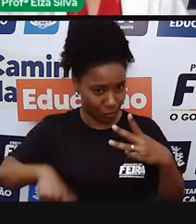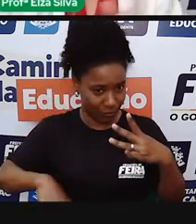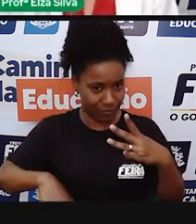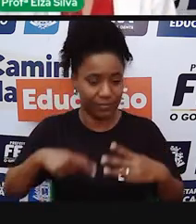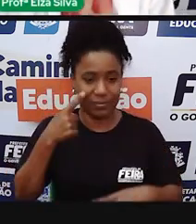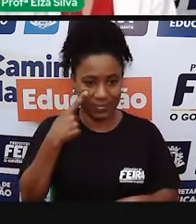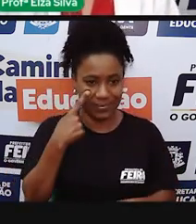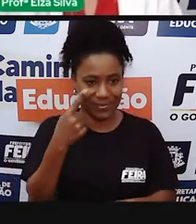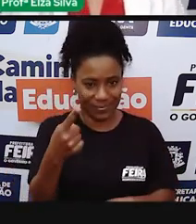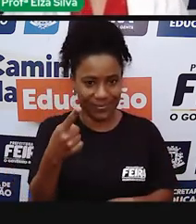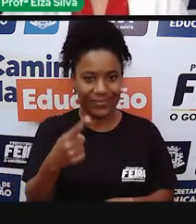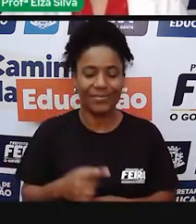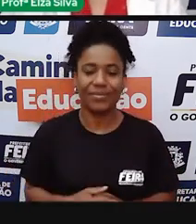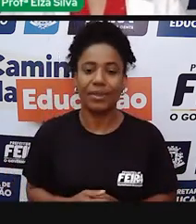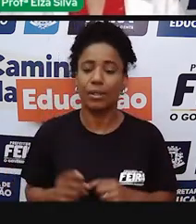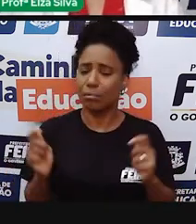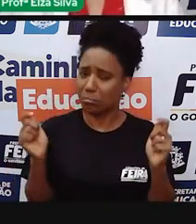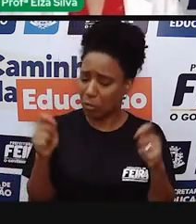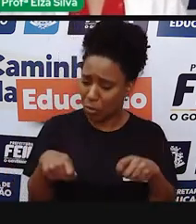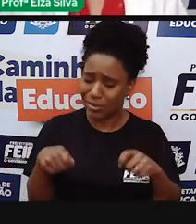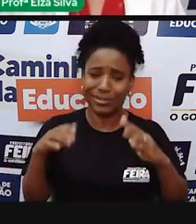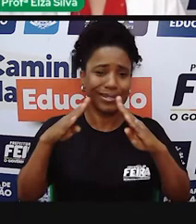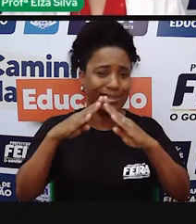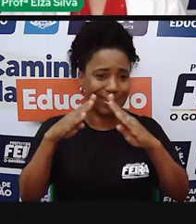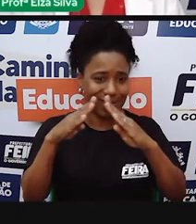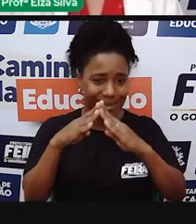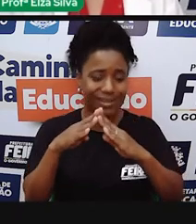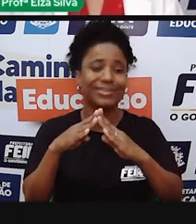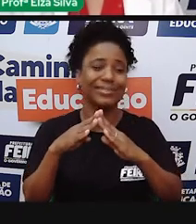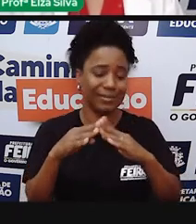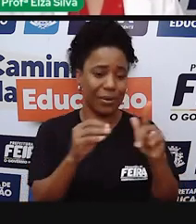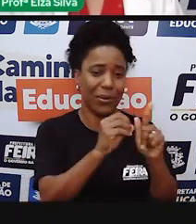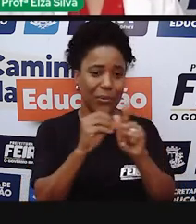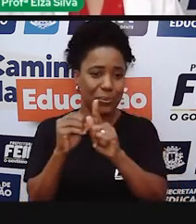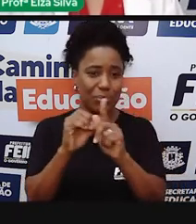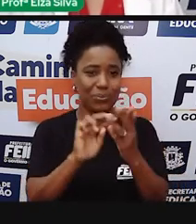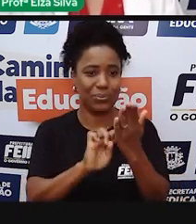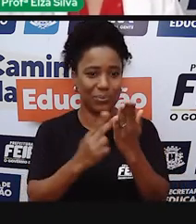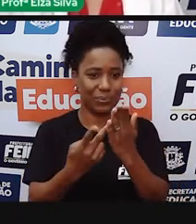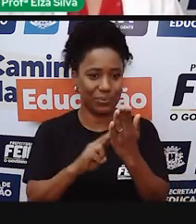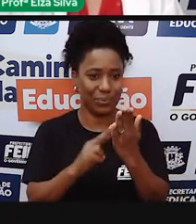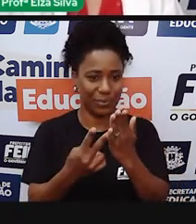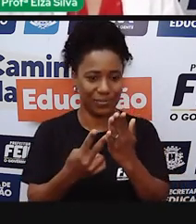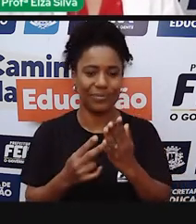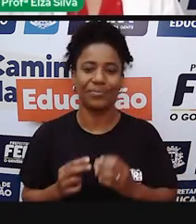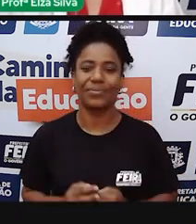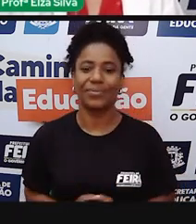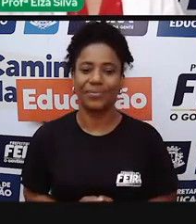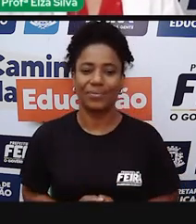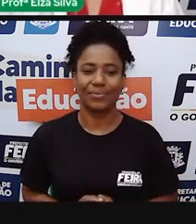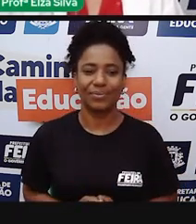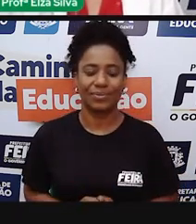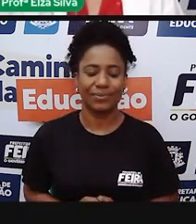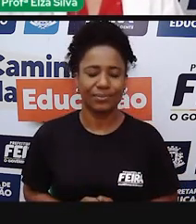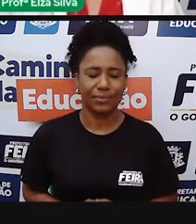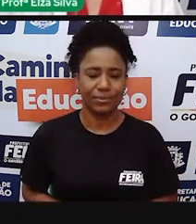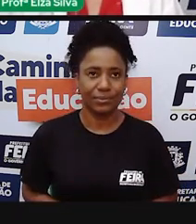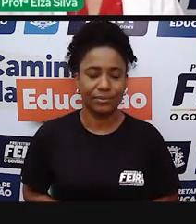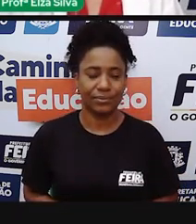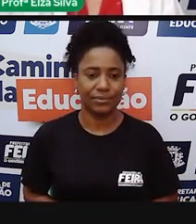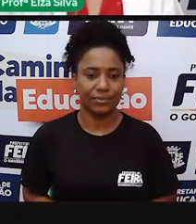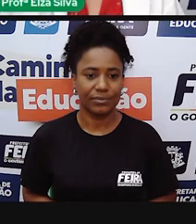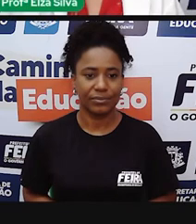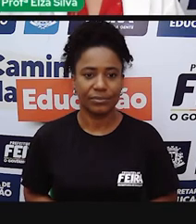e vocês podem fazer esse exercício em casa para praticar o inglês. To do judo, to do marathon swimming,